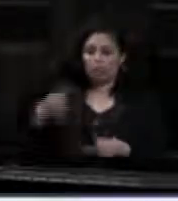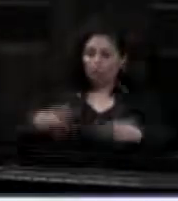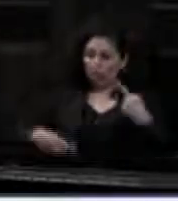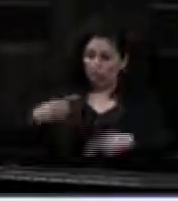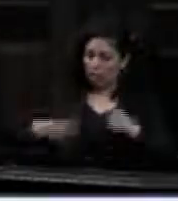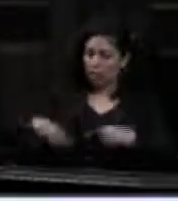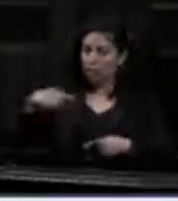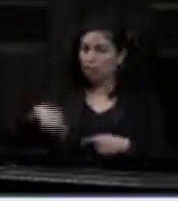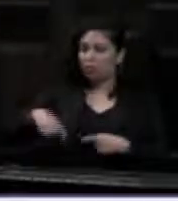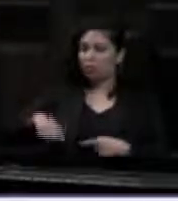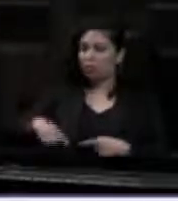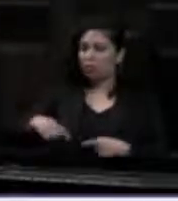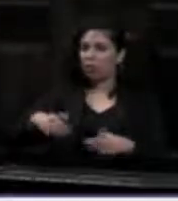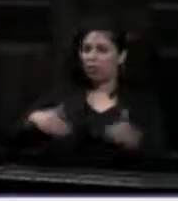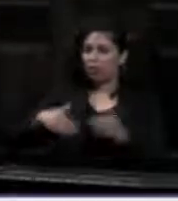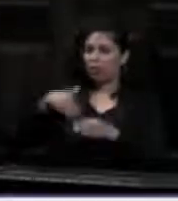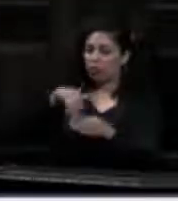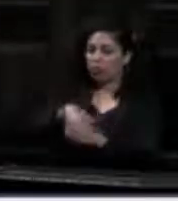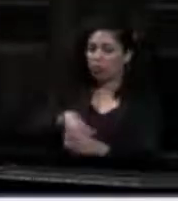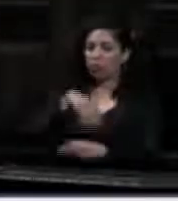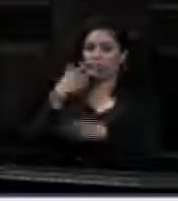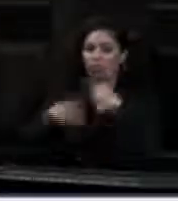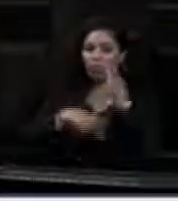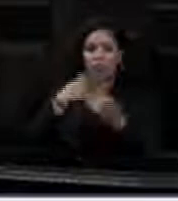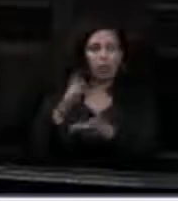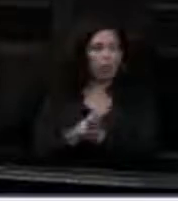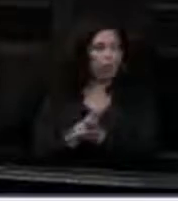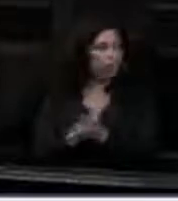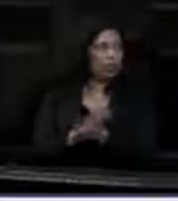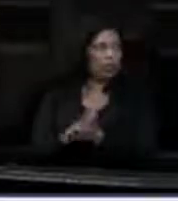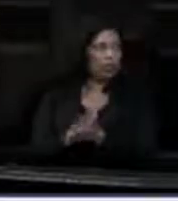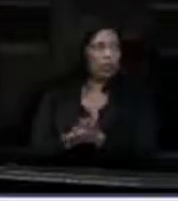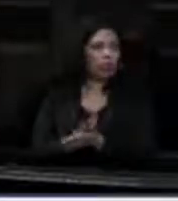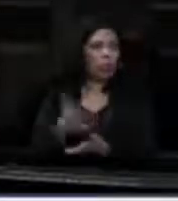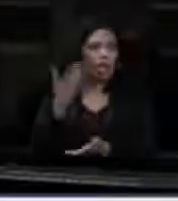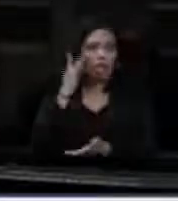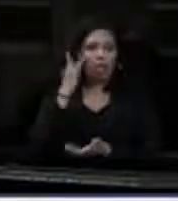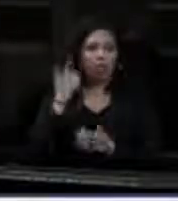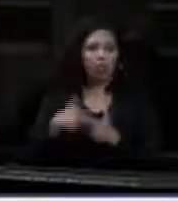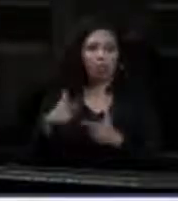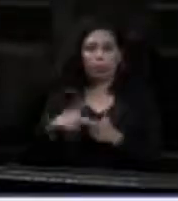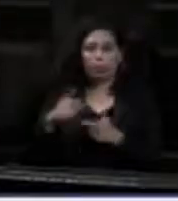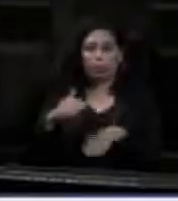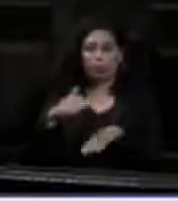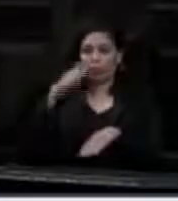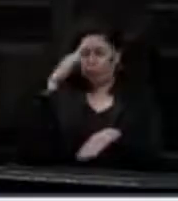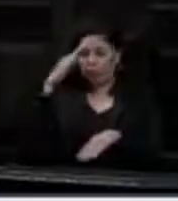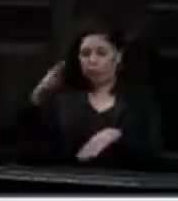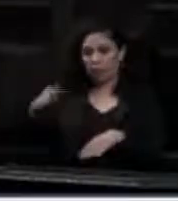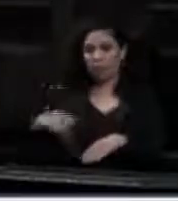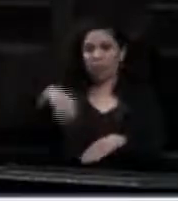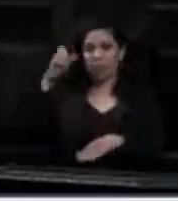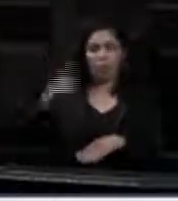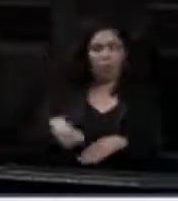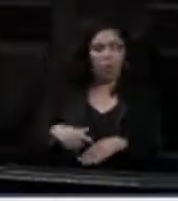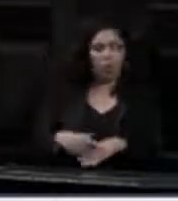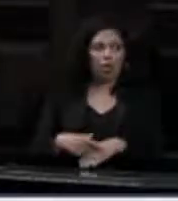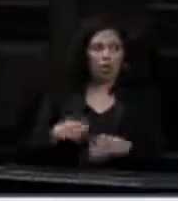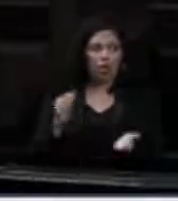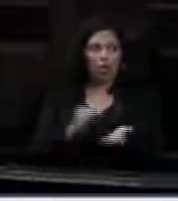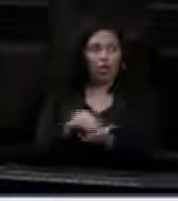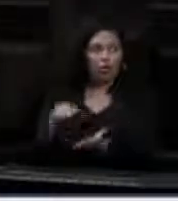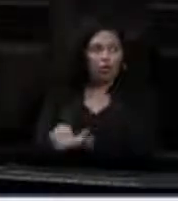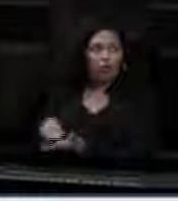a governador. E, na minha opinião, deputado Valdec Carneiro, o problema mais sério a ser enfrentado é o descaso que se